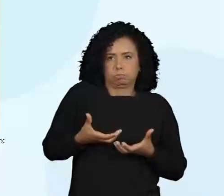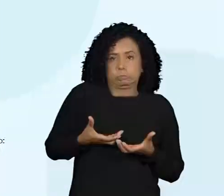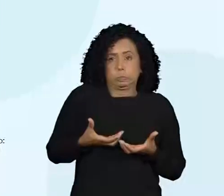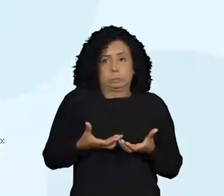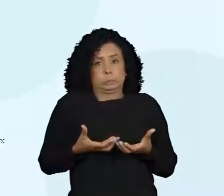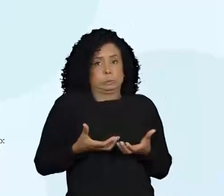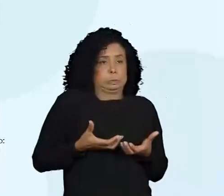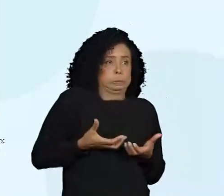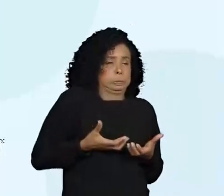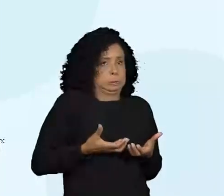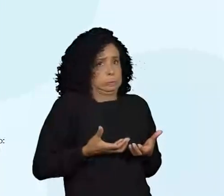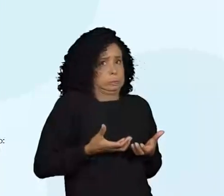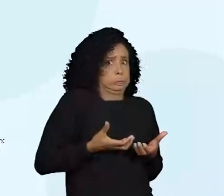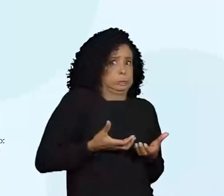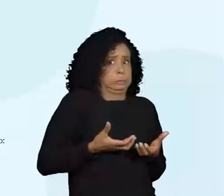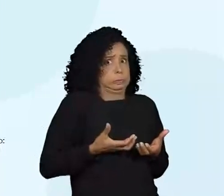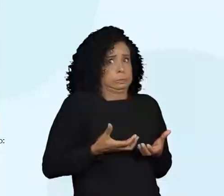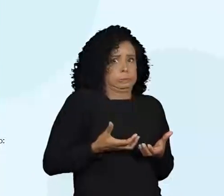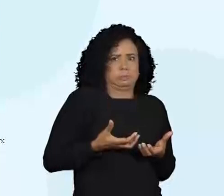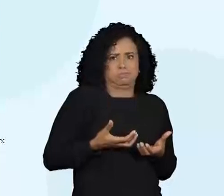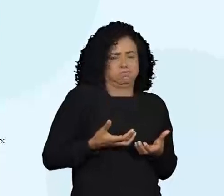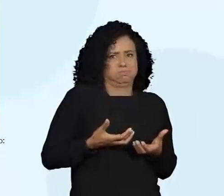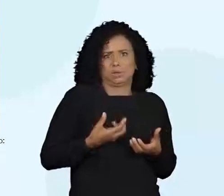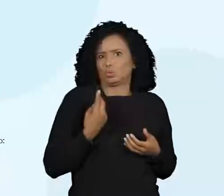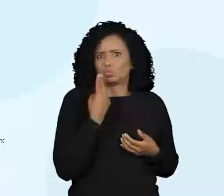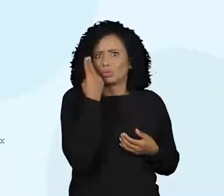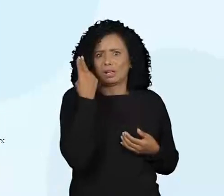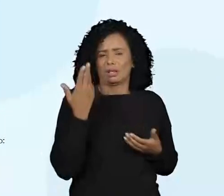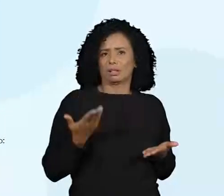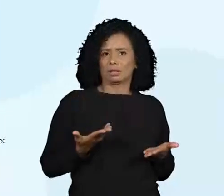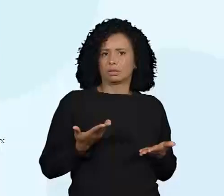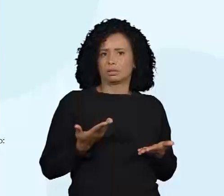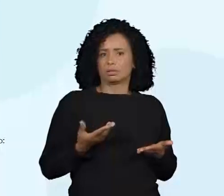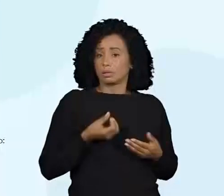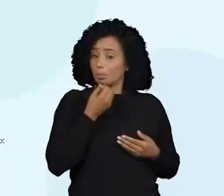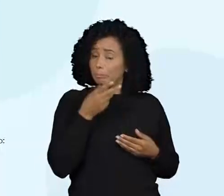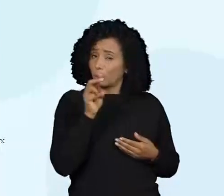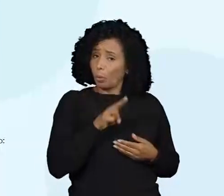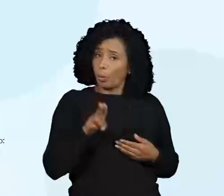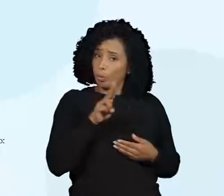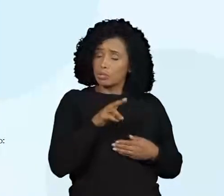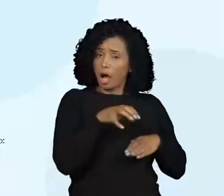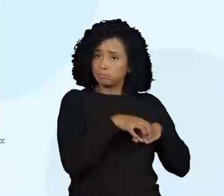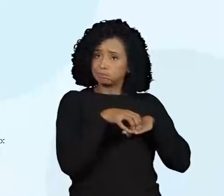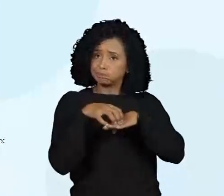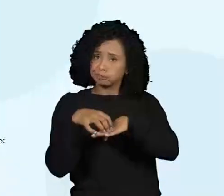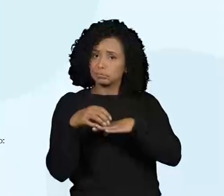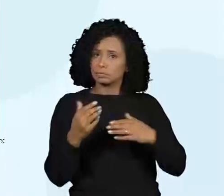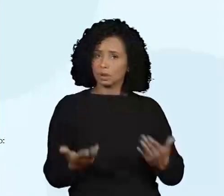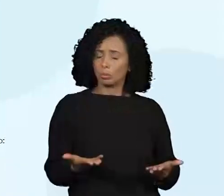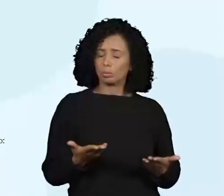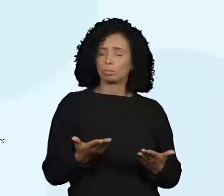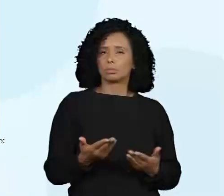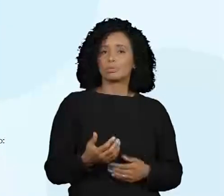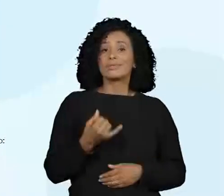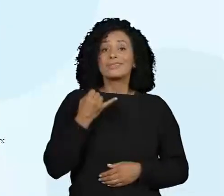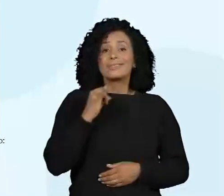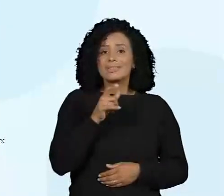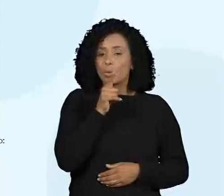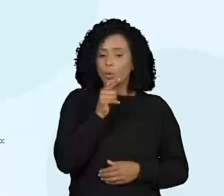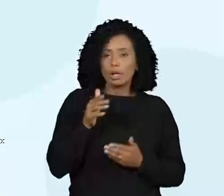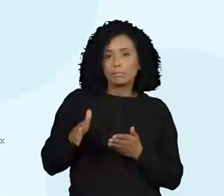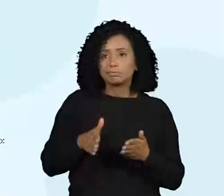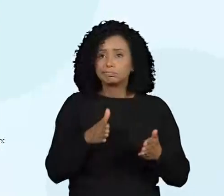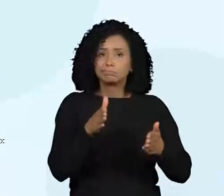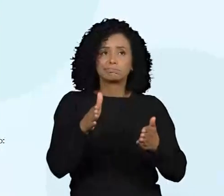rios. Se eu precisasse de um lado para o rio, para o outro, como que eu ia fazer? e fazer guerras e